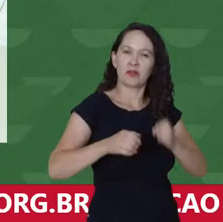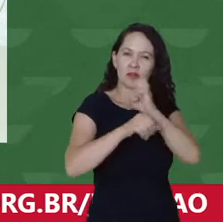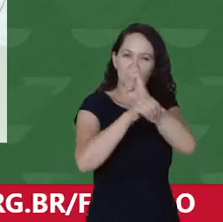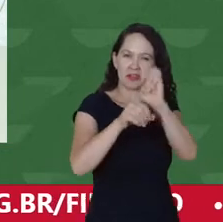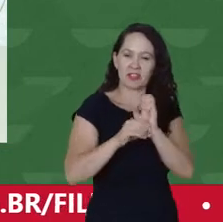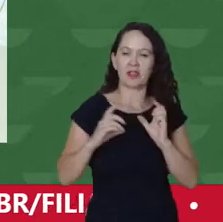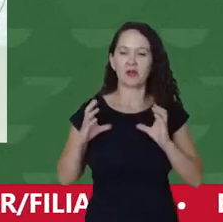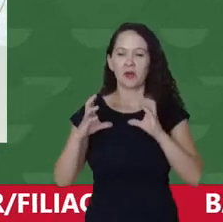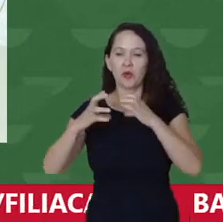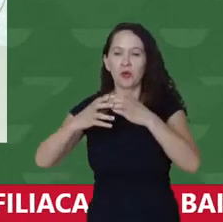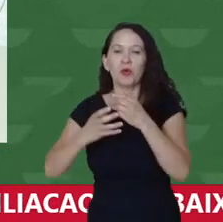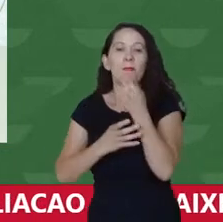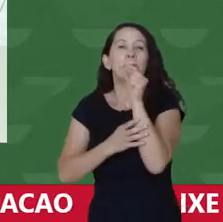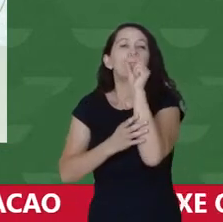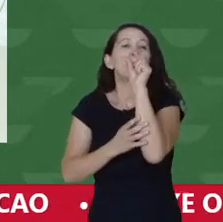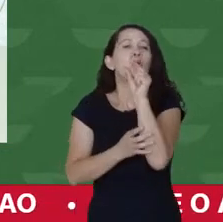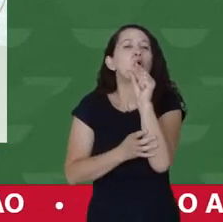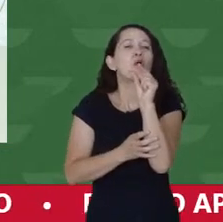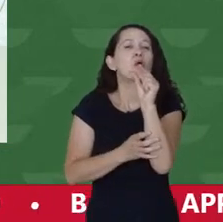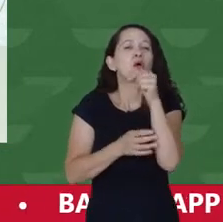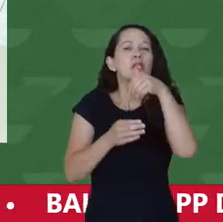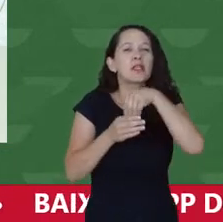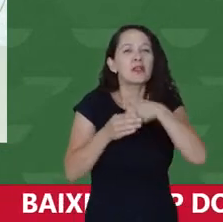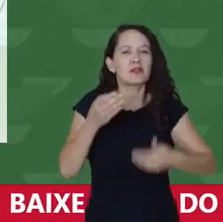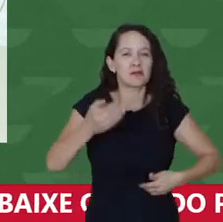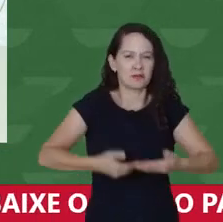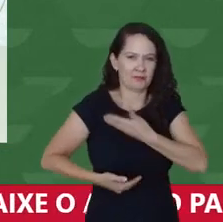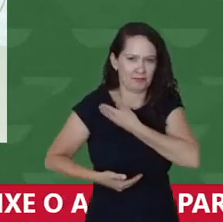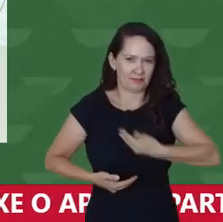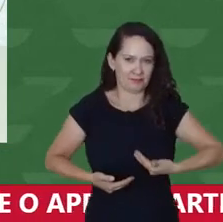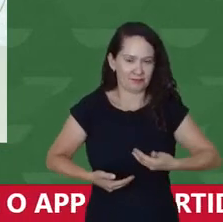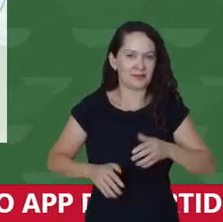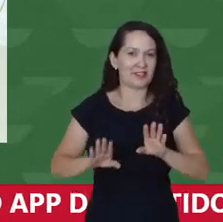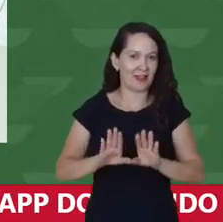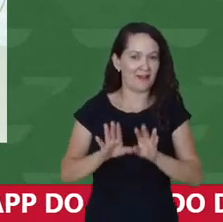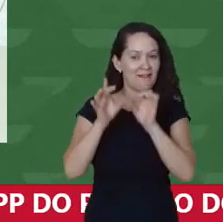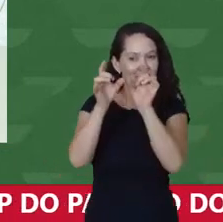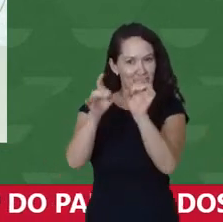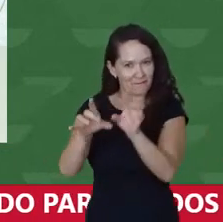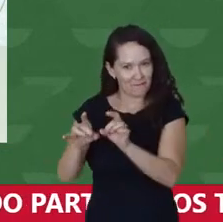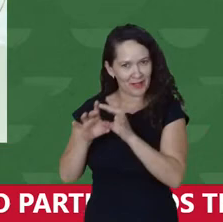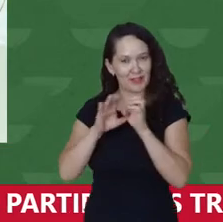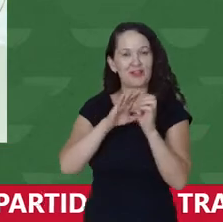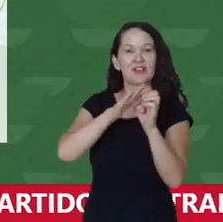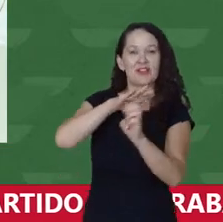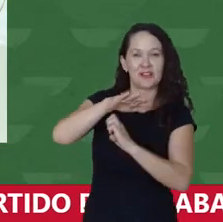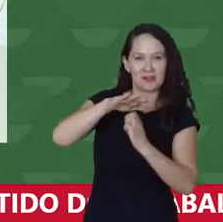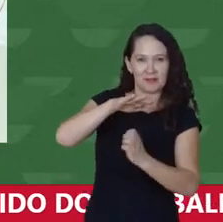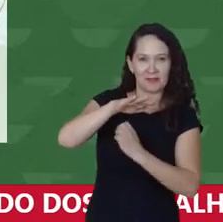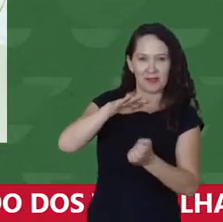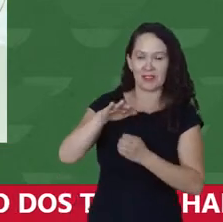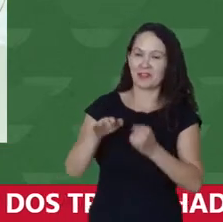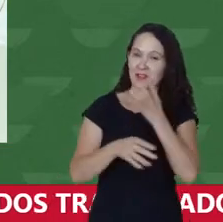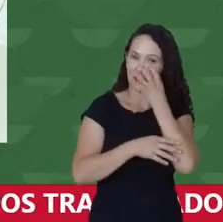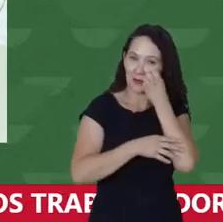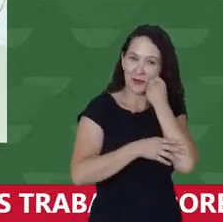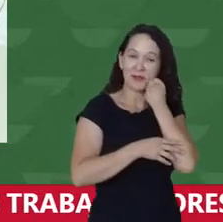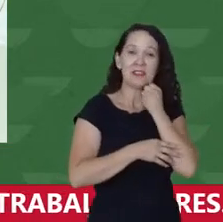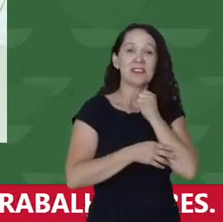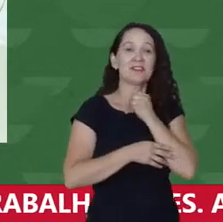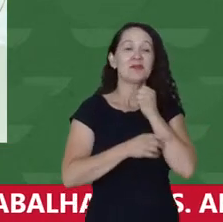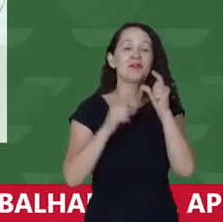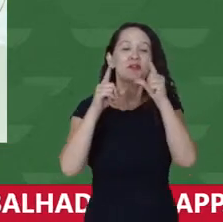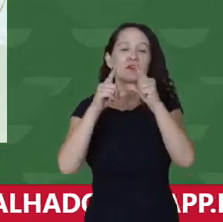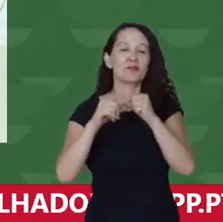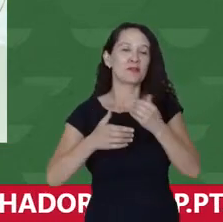muito pequena dos servidores públicos. Então, além da privatização, nós teremos uma imensa precarização no serviço